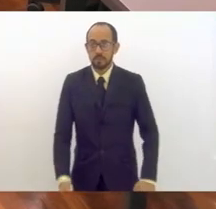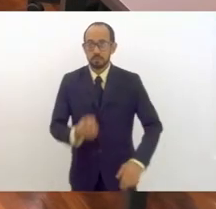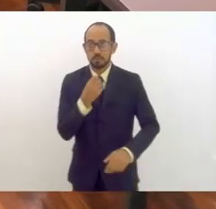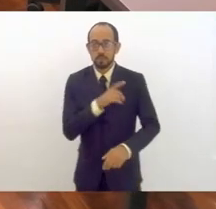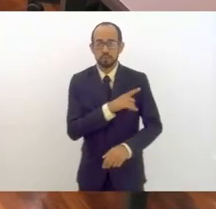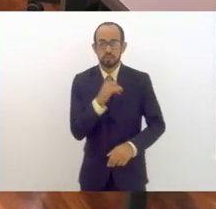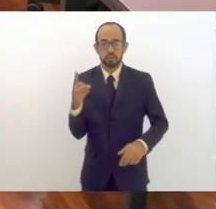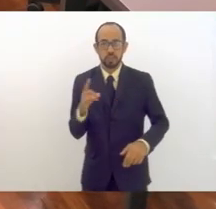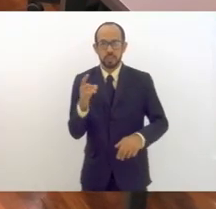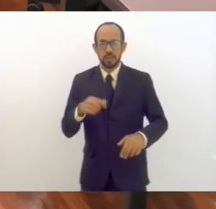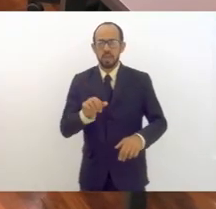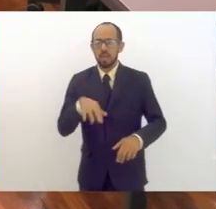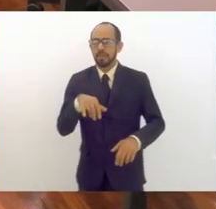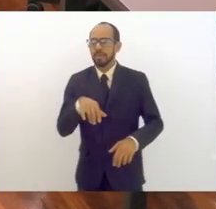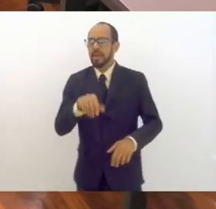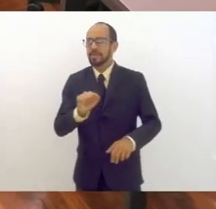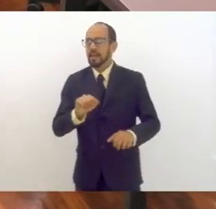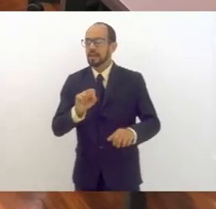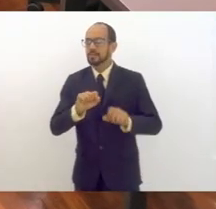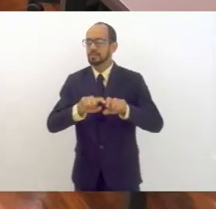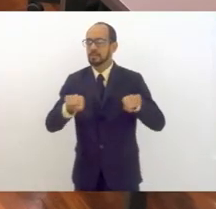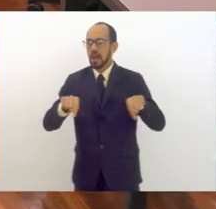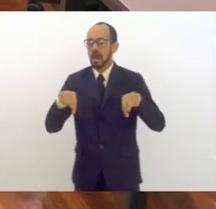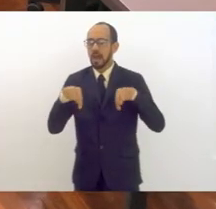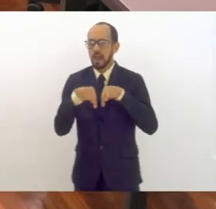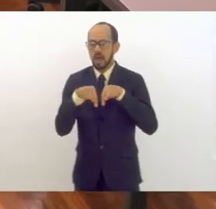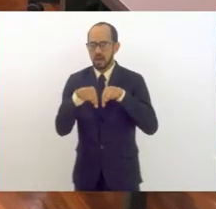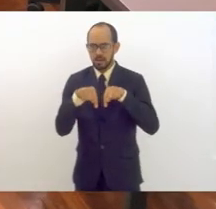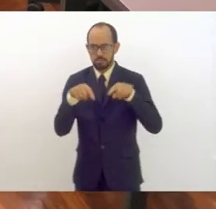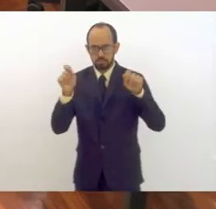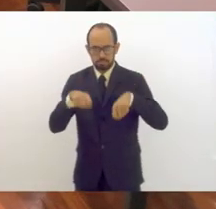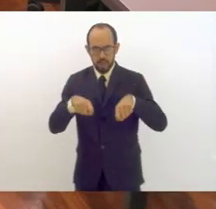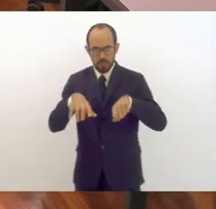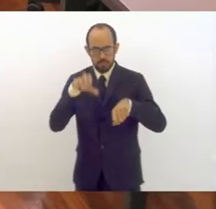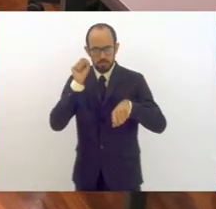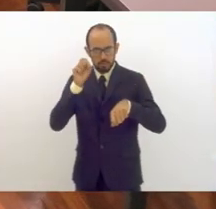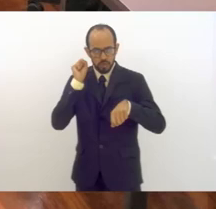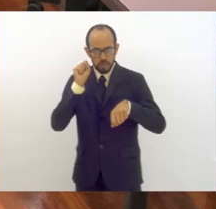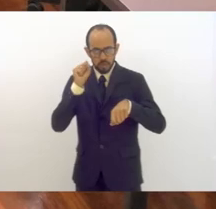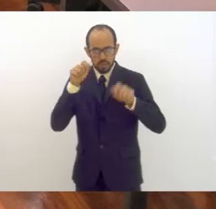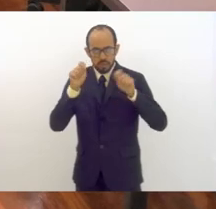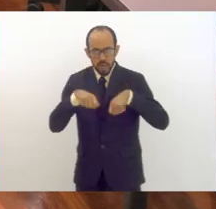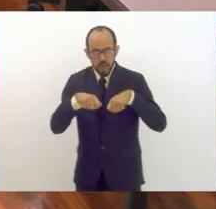dia. Quem está na sala me escuta? Flávio, você consegue me escutar?